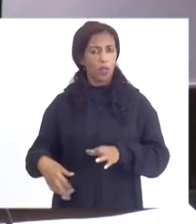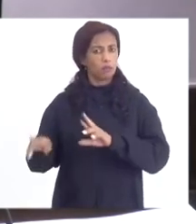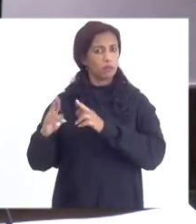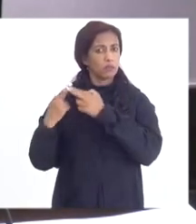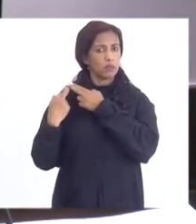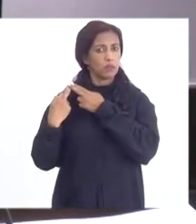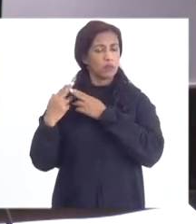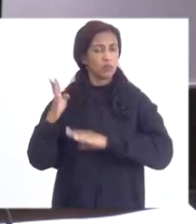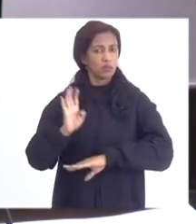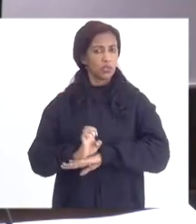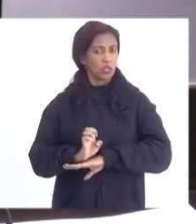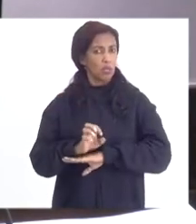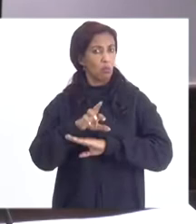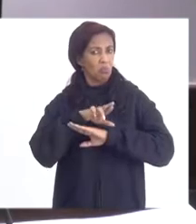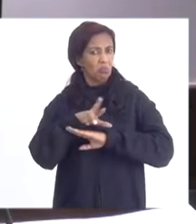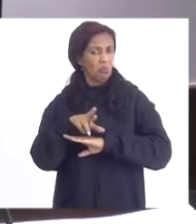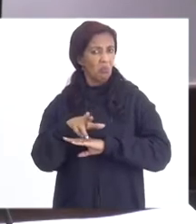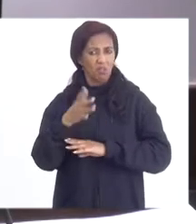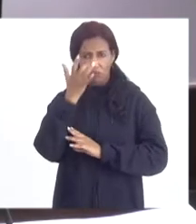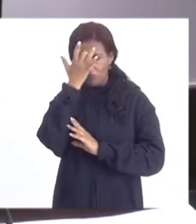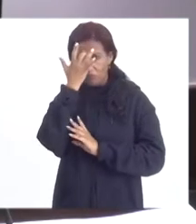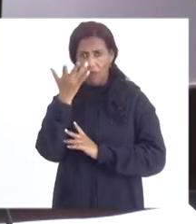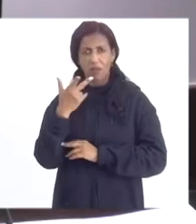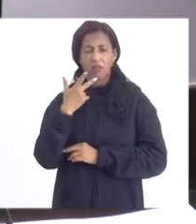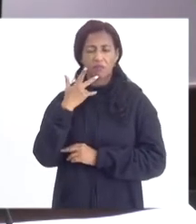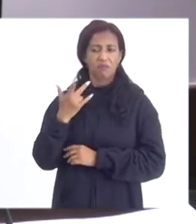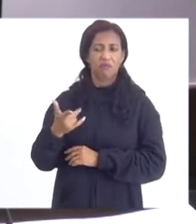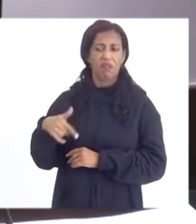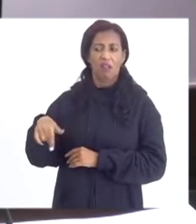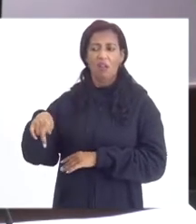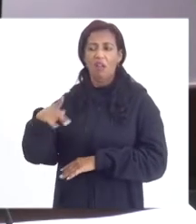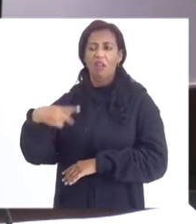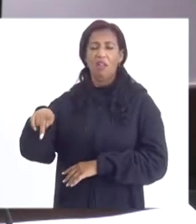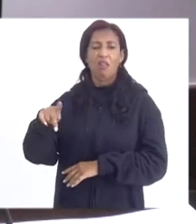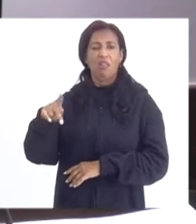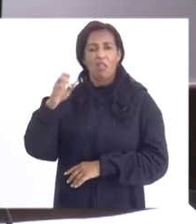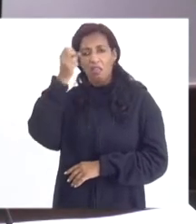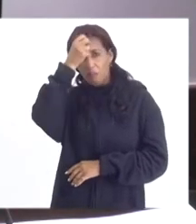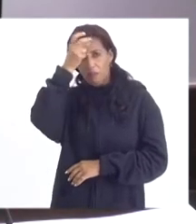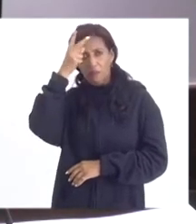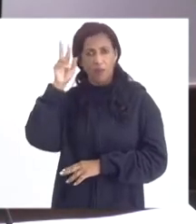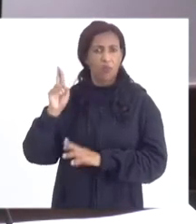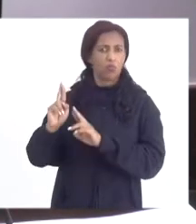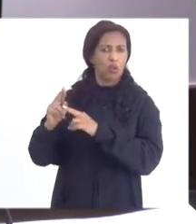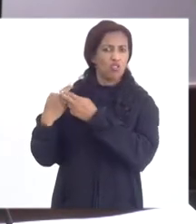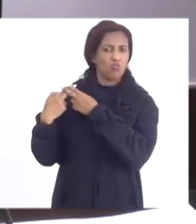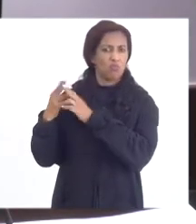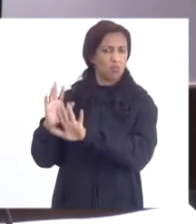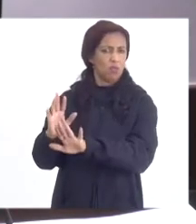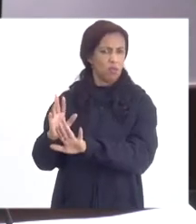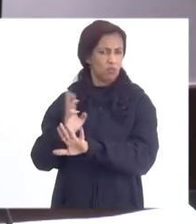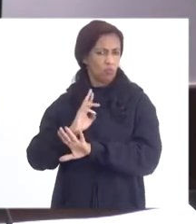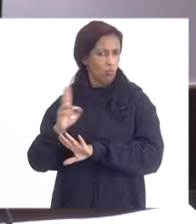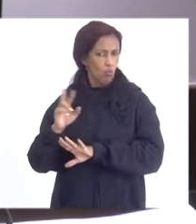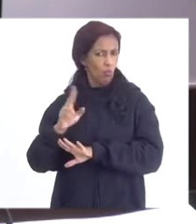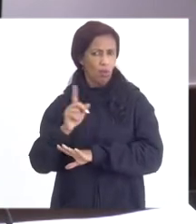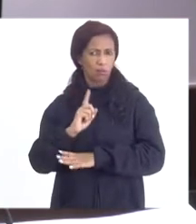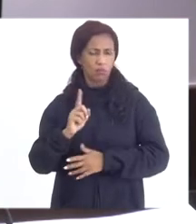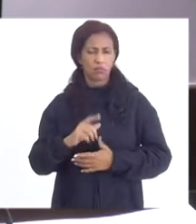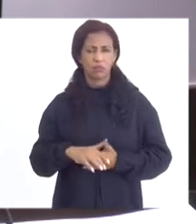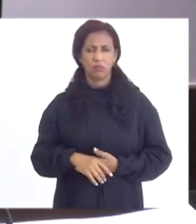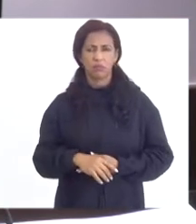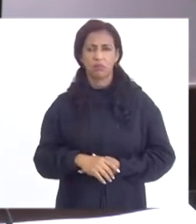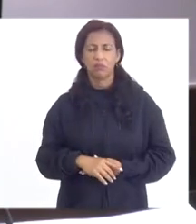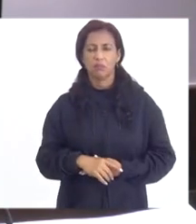essa coisa tão tranquila de dizer assim, isso é com a municipalidade. Entendeu, deputado? Você vai pedir isso,